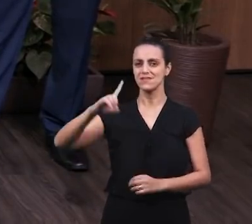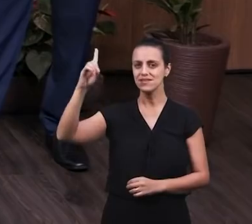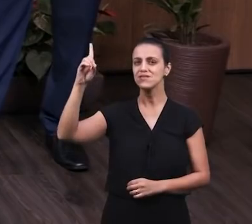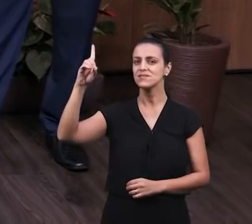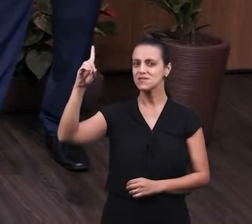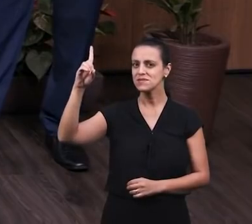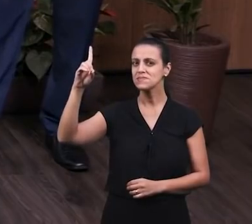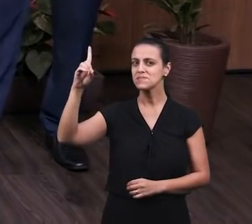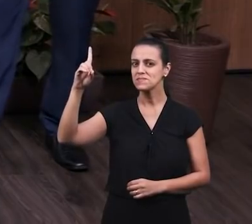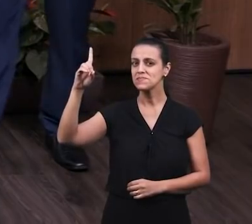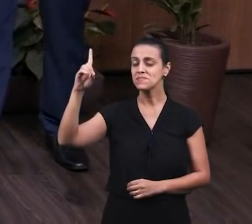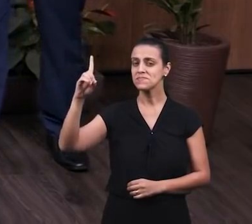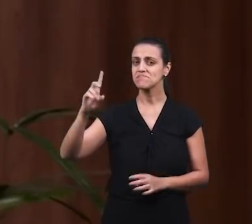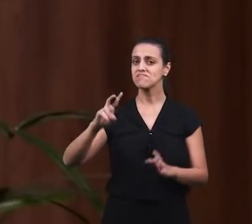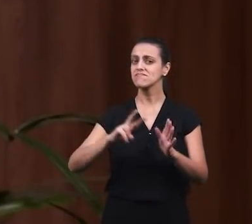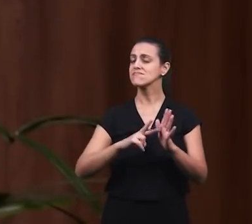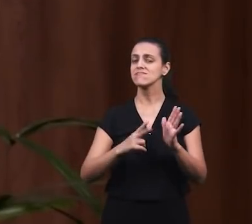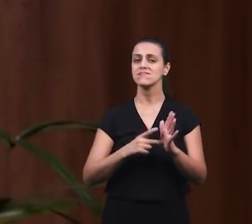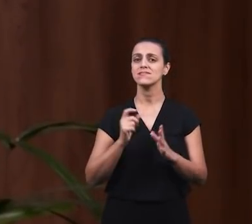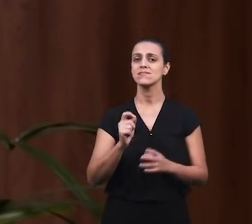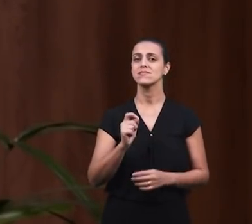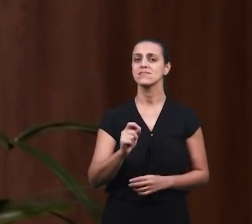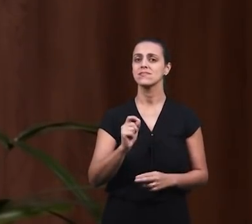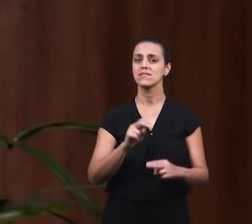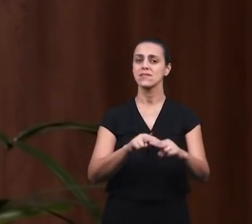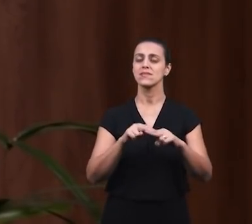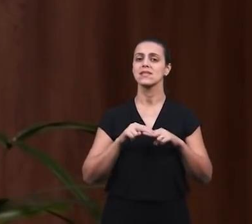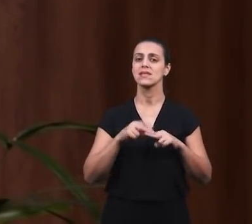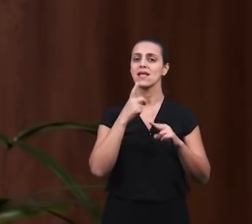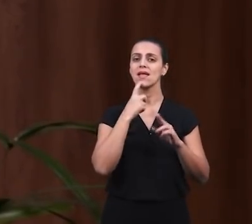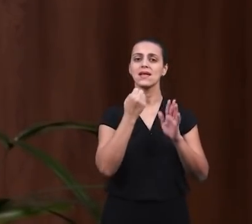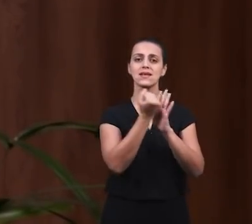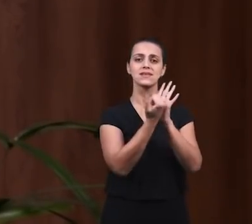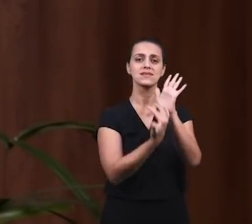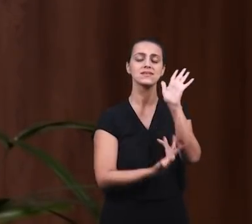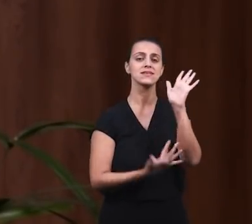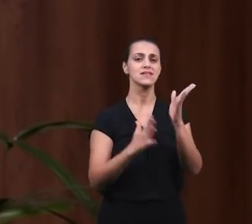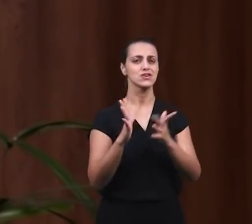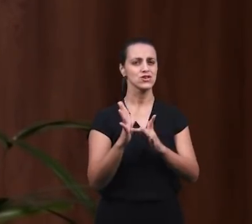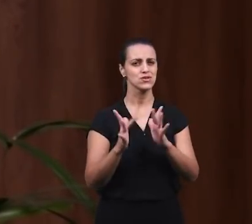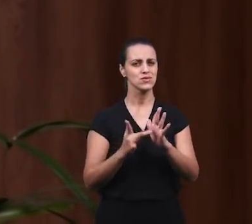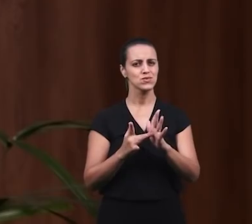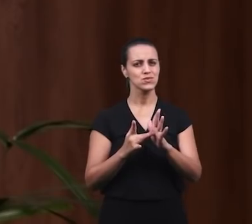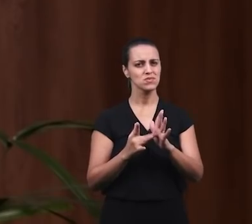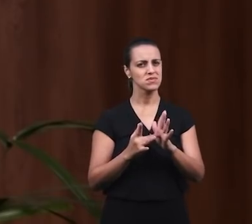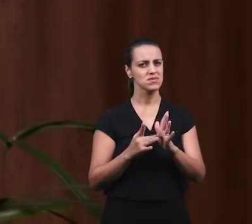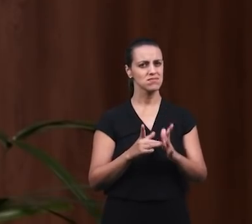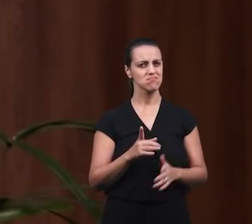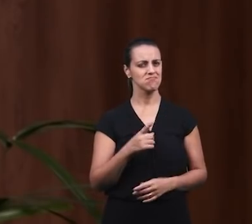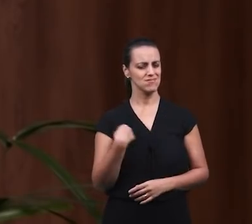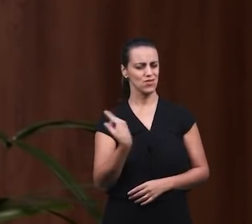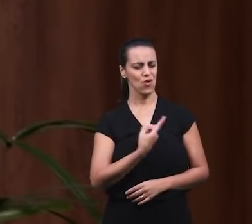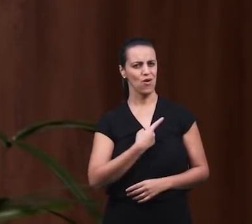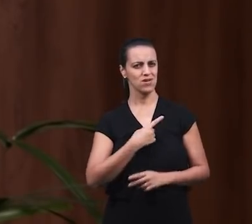dizer, pelo sangue de Jesus, você como madeira, o homem, pode